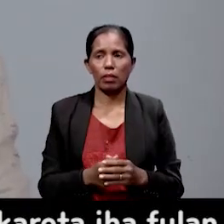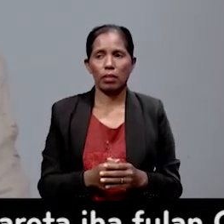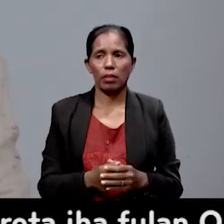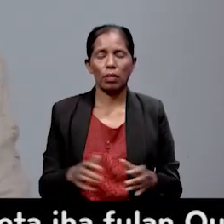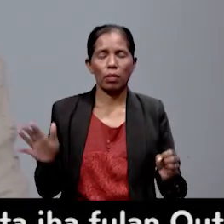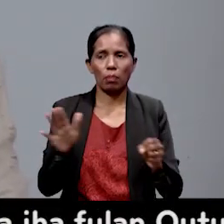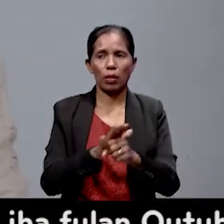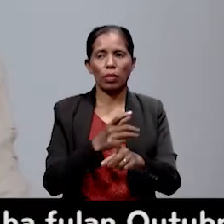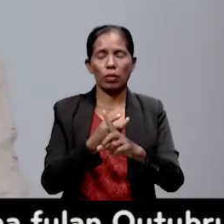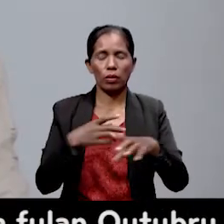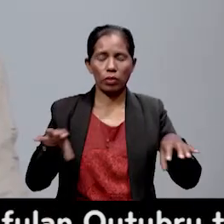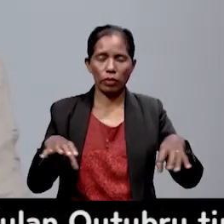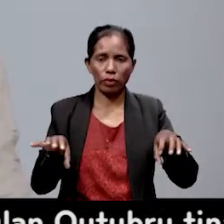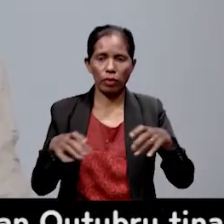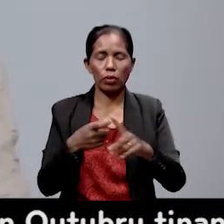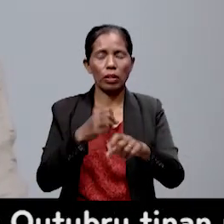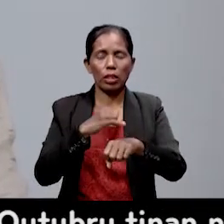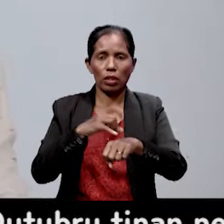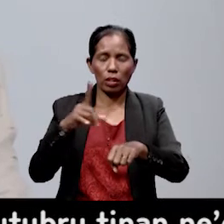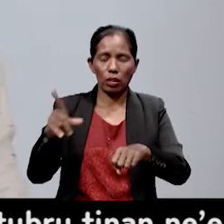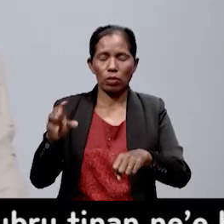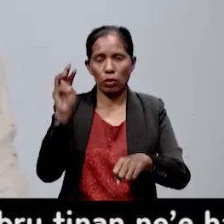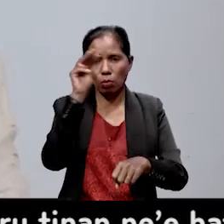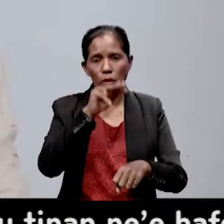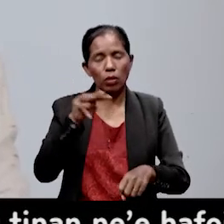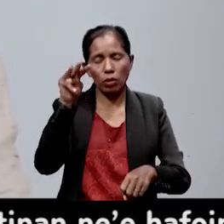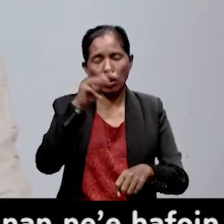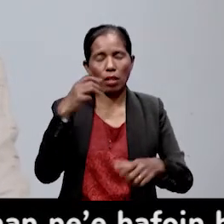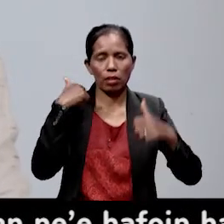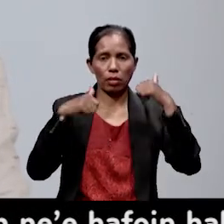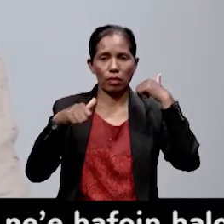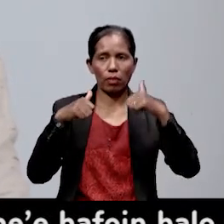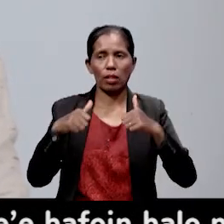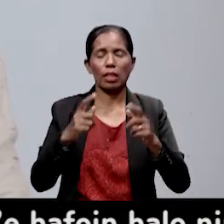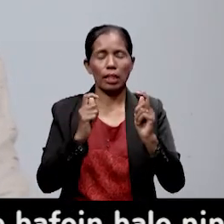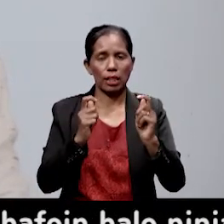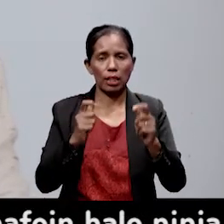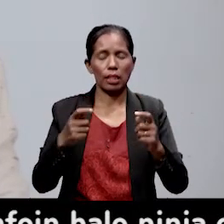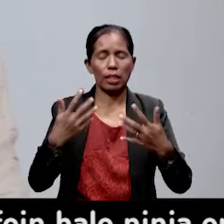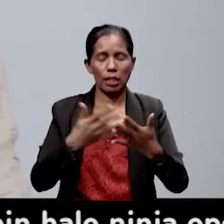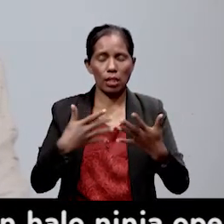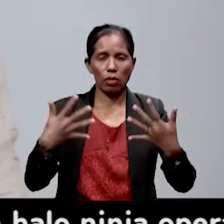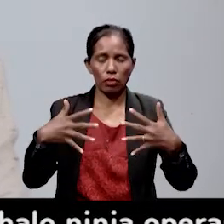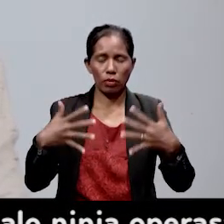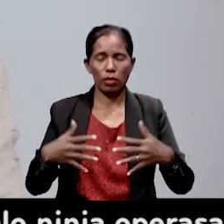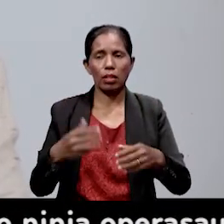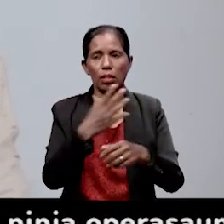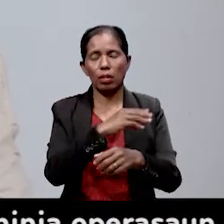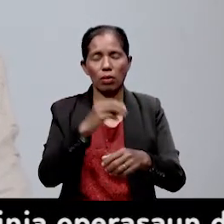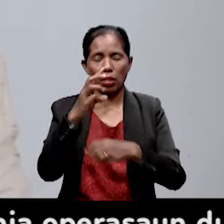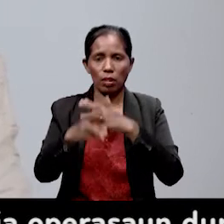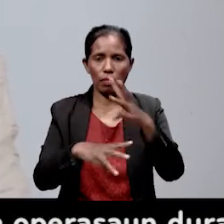completa o sistema de monitorização internacional, onde monitoriza atividade de testes nucleares e a região e no